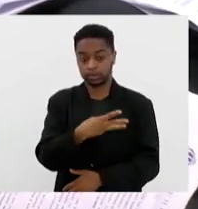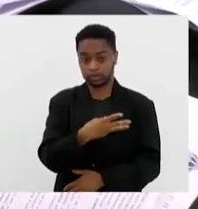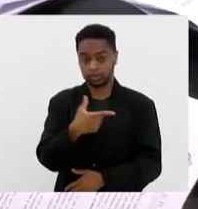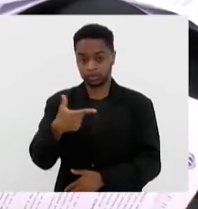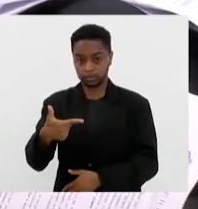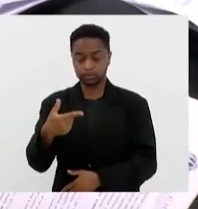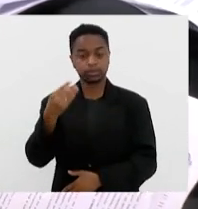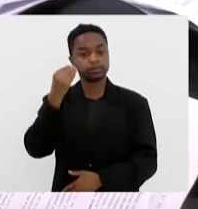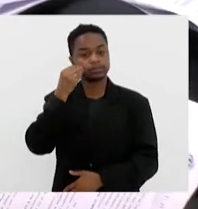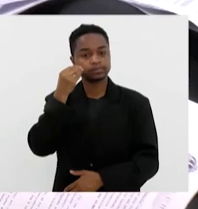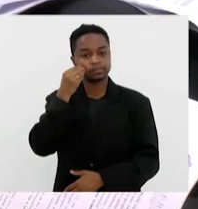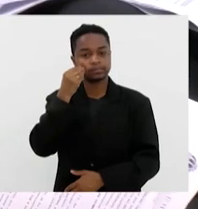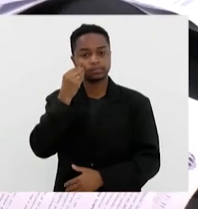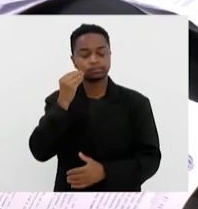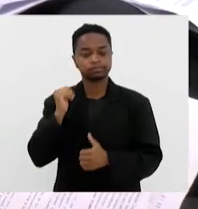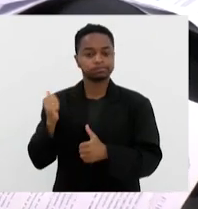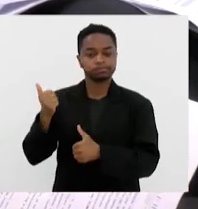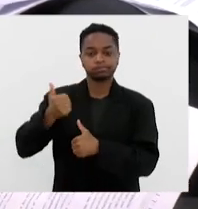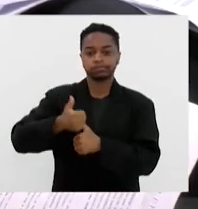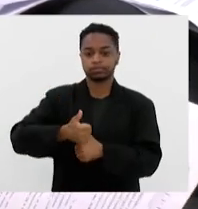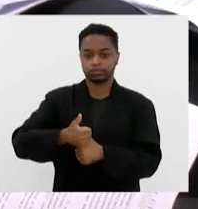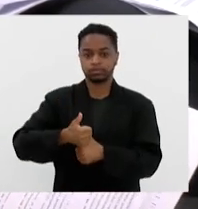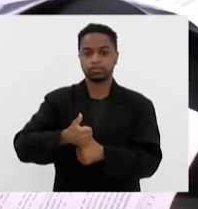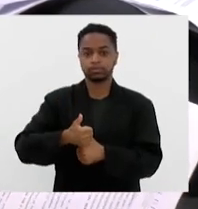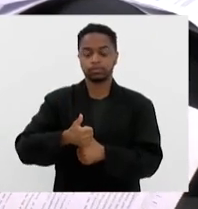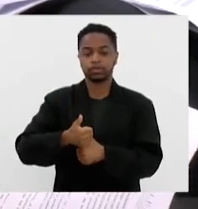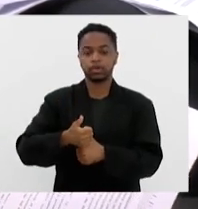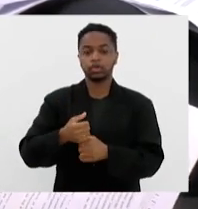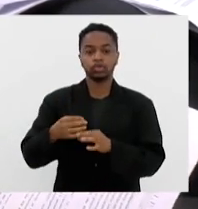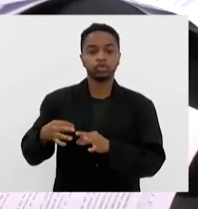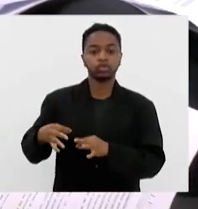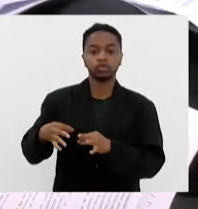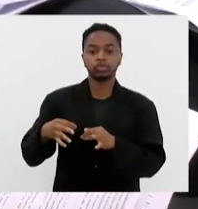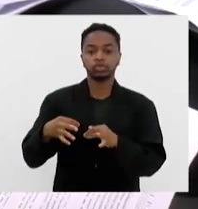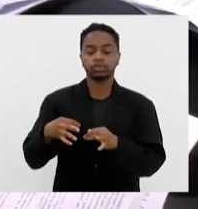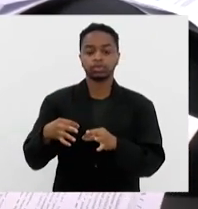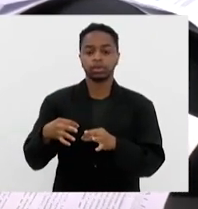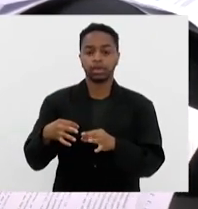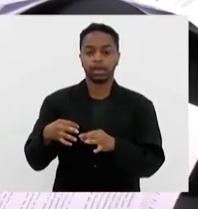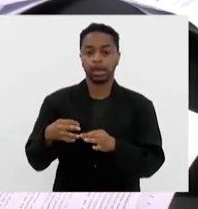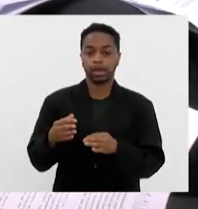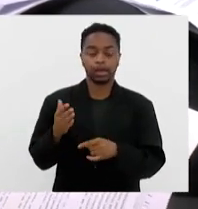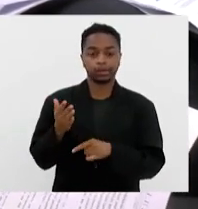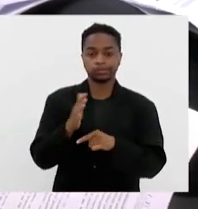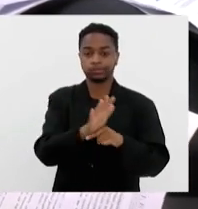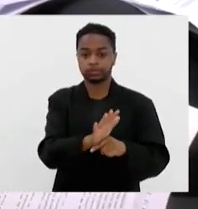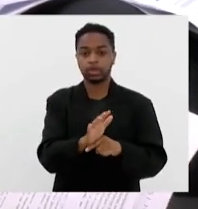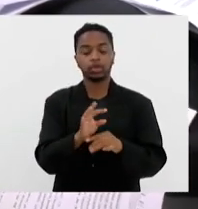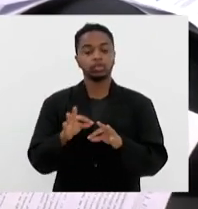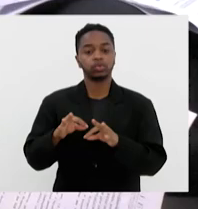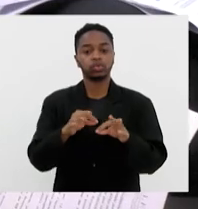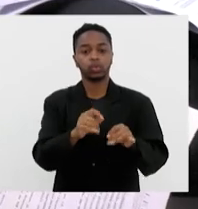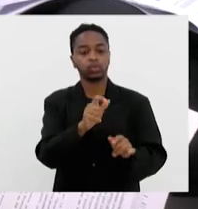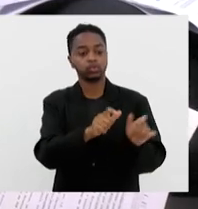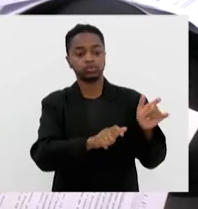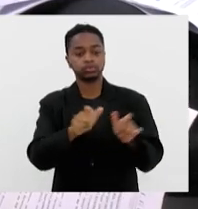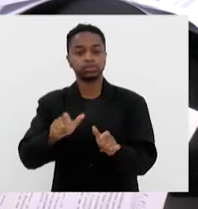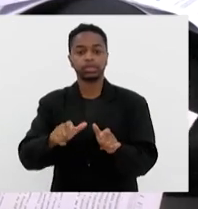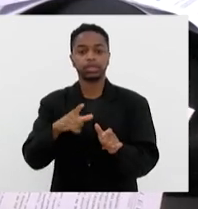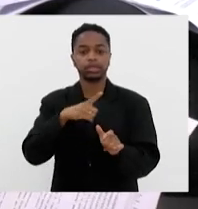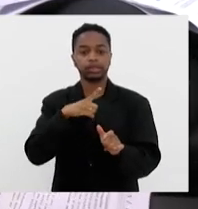compensar todos aqueles que foram beneficiados com incentivo fiscal no Brasil